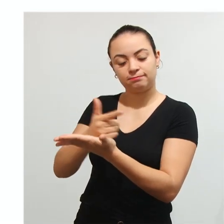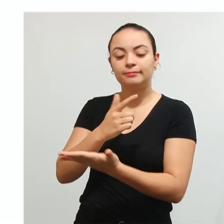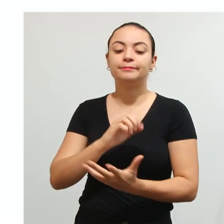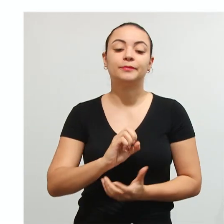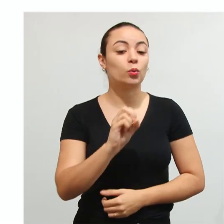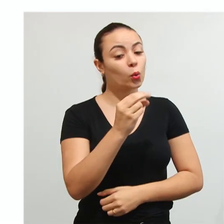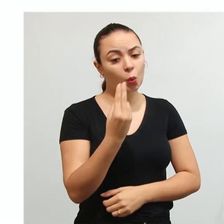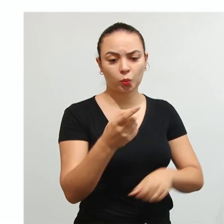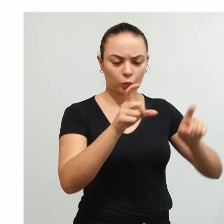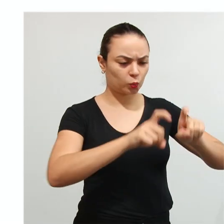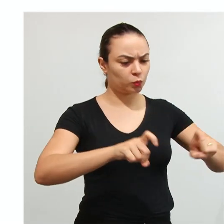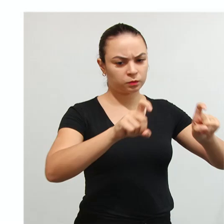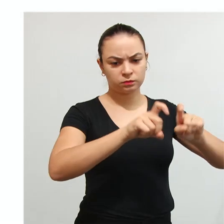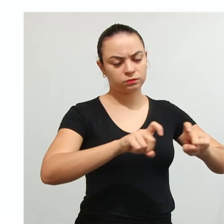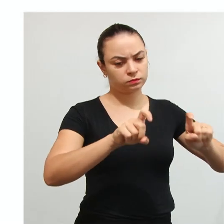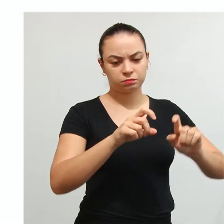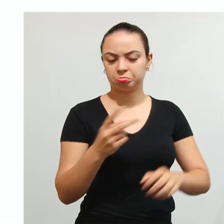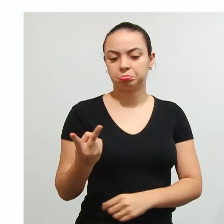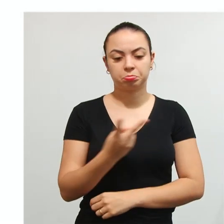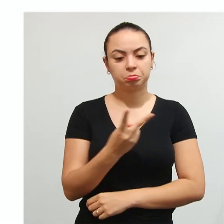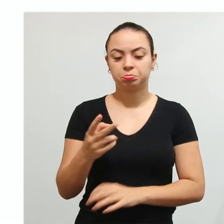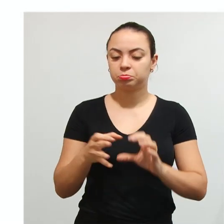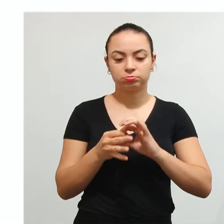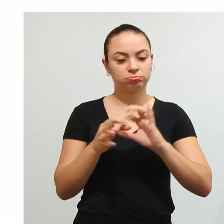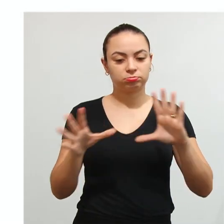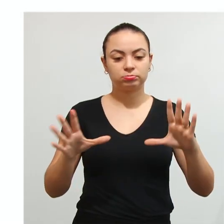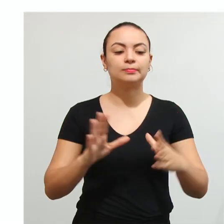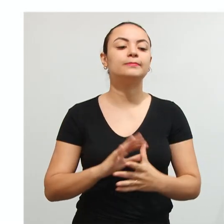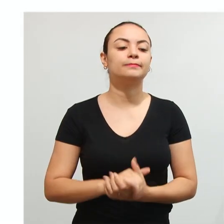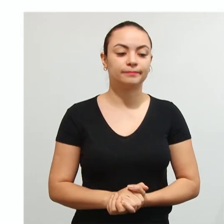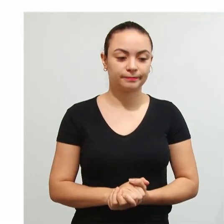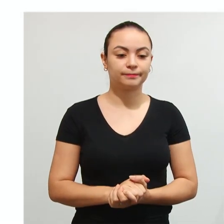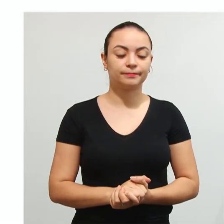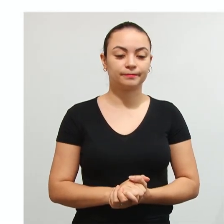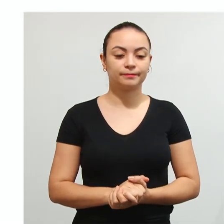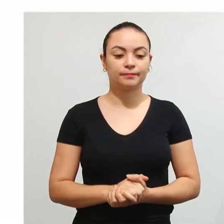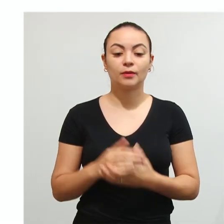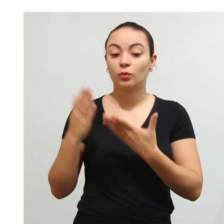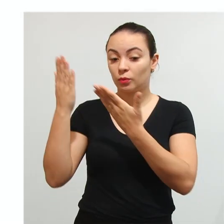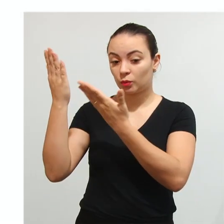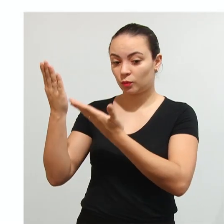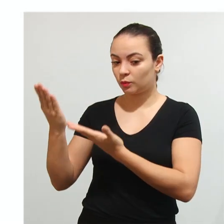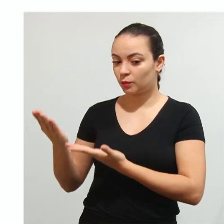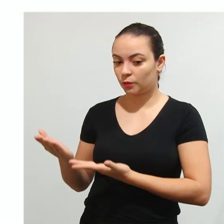Razan e do Pompeu, o livro de Matemática Financeira e suas